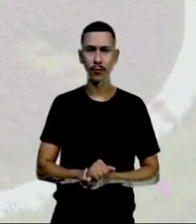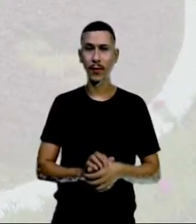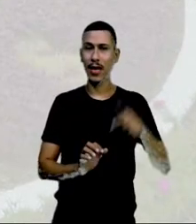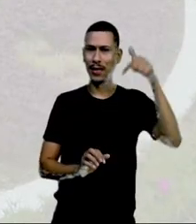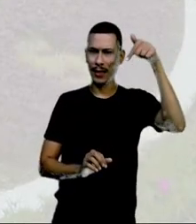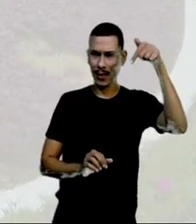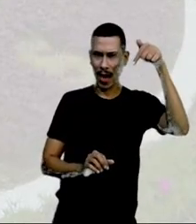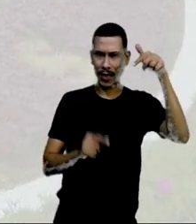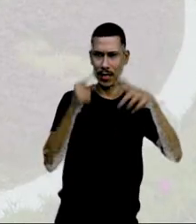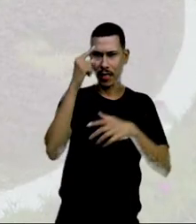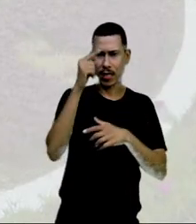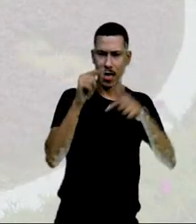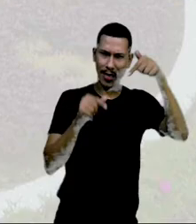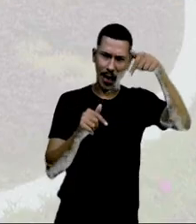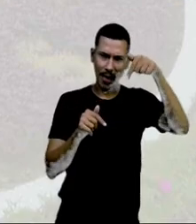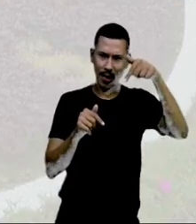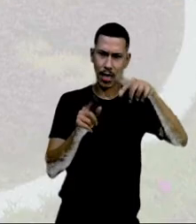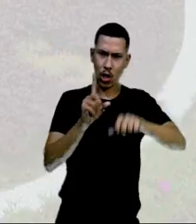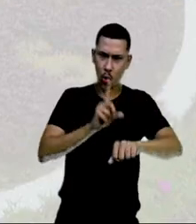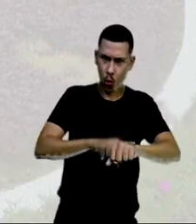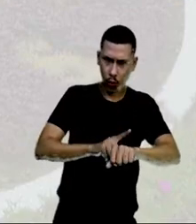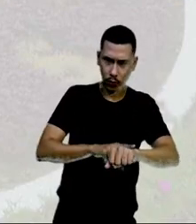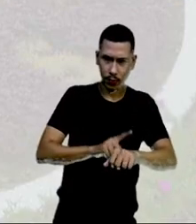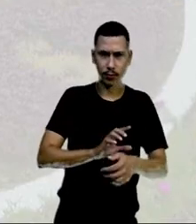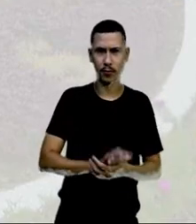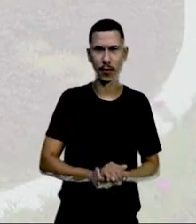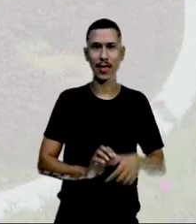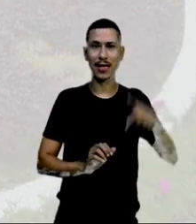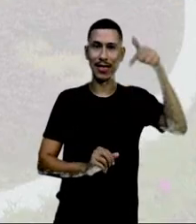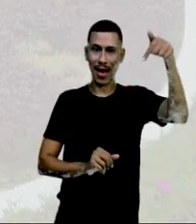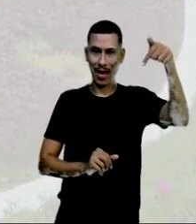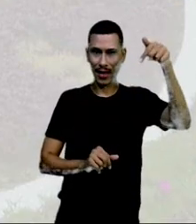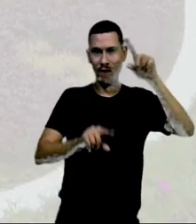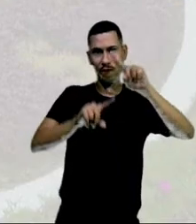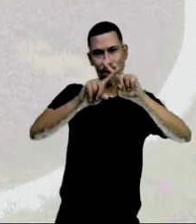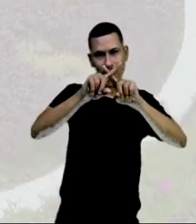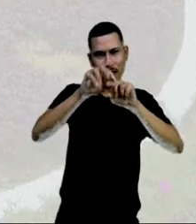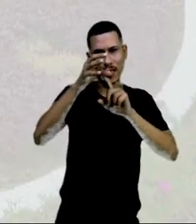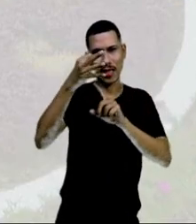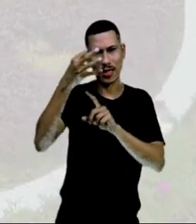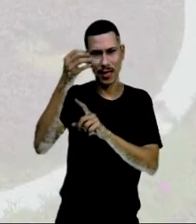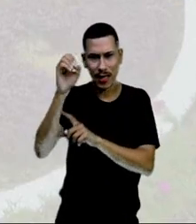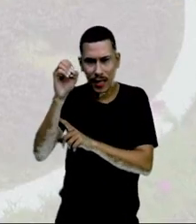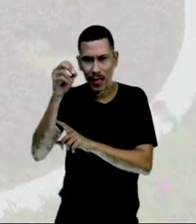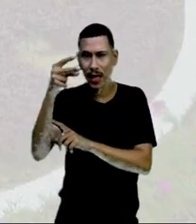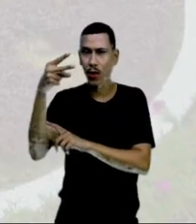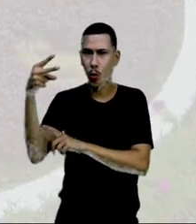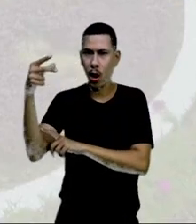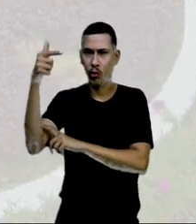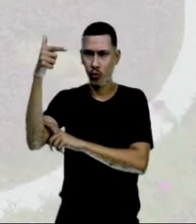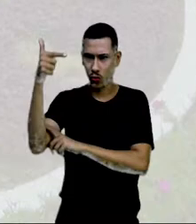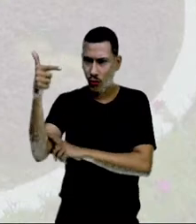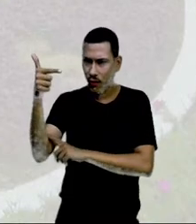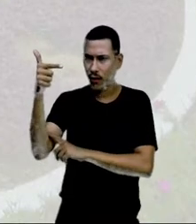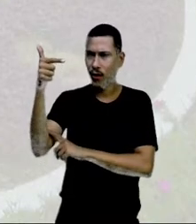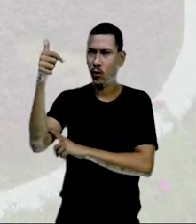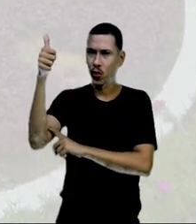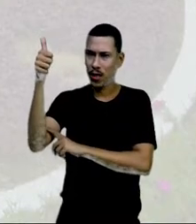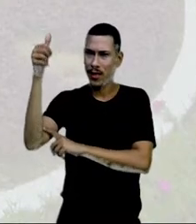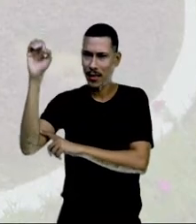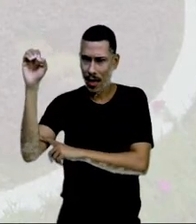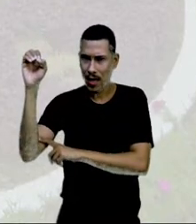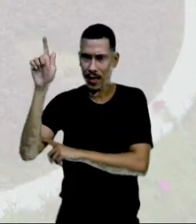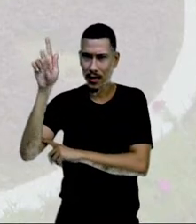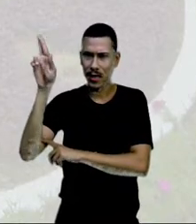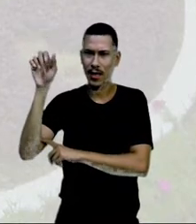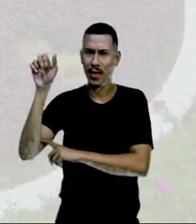7 horas. Então, 7 vezes 30 é igual a 210